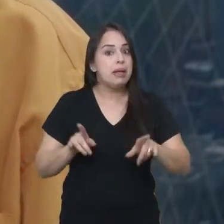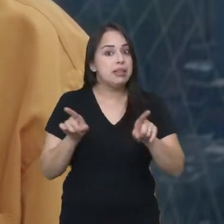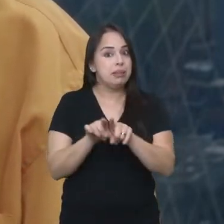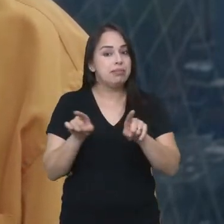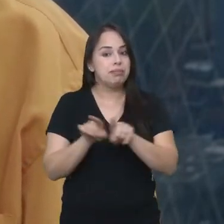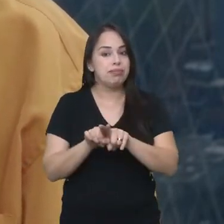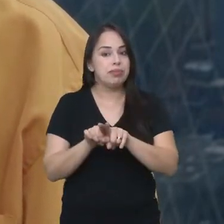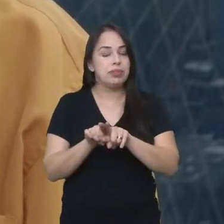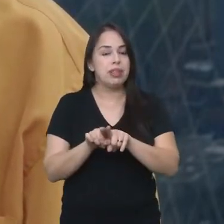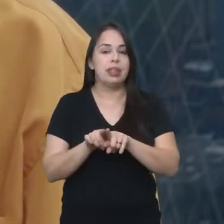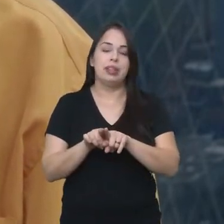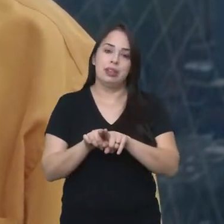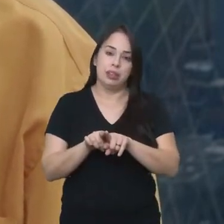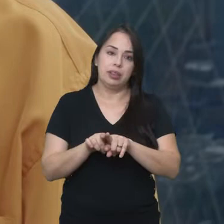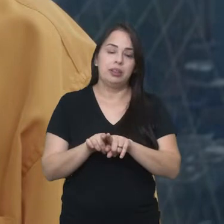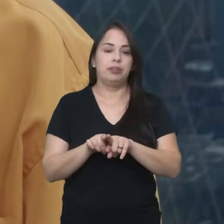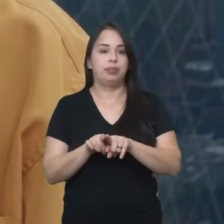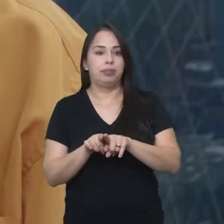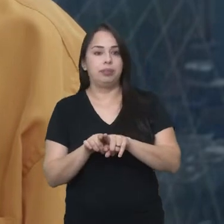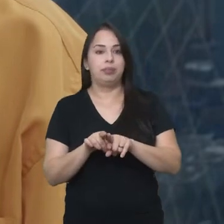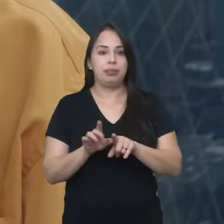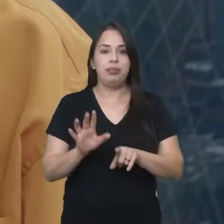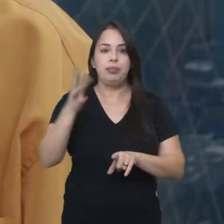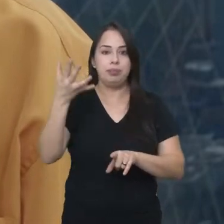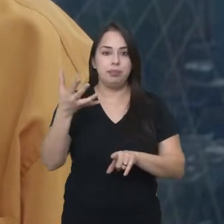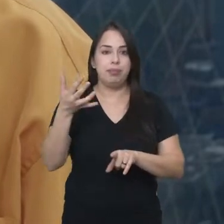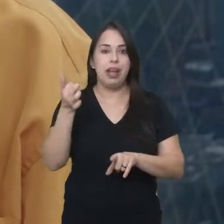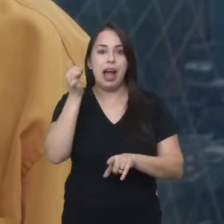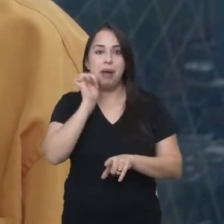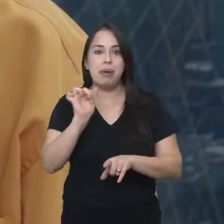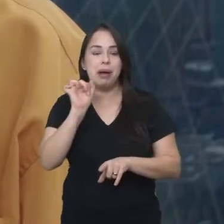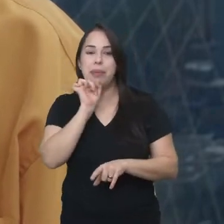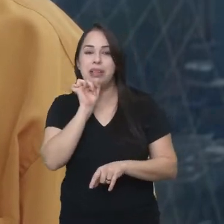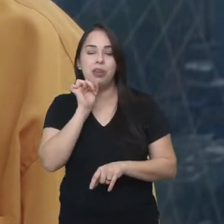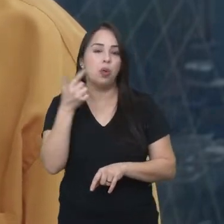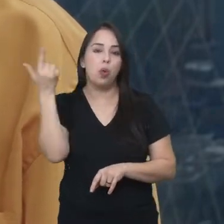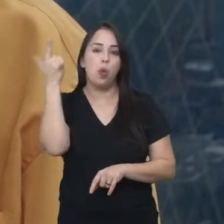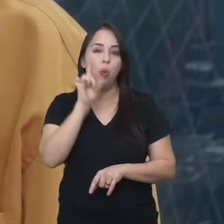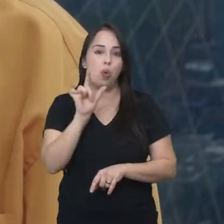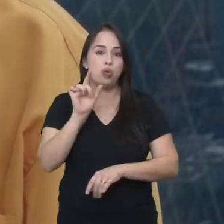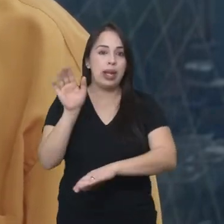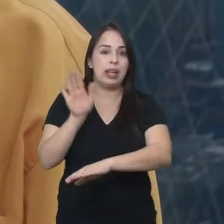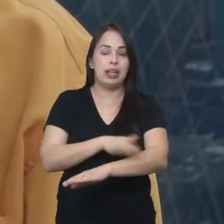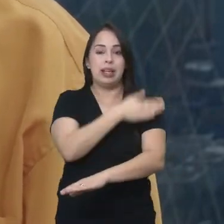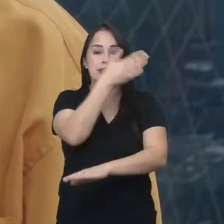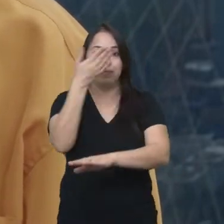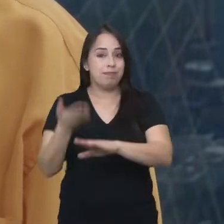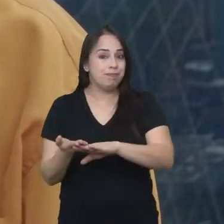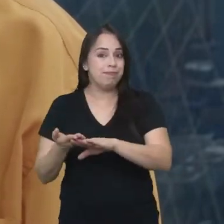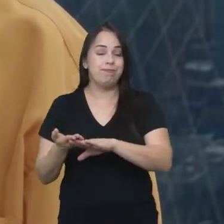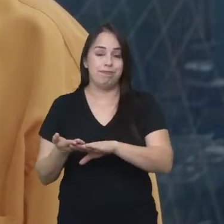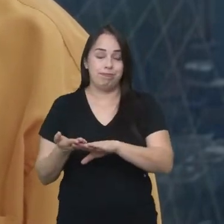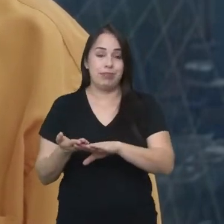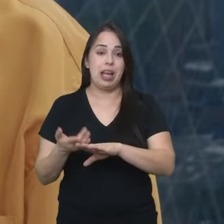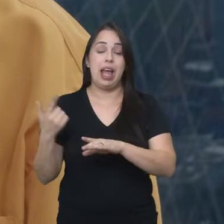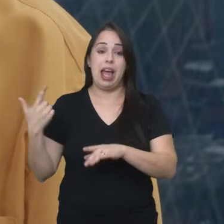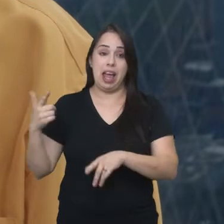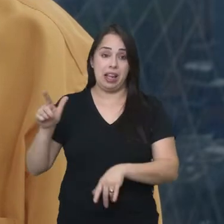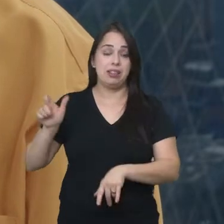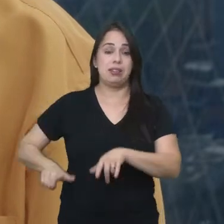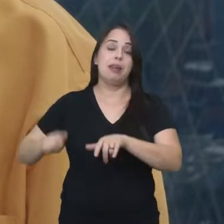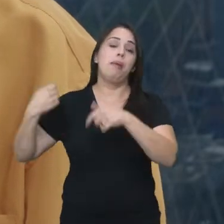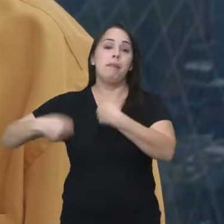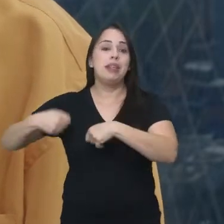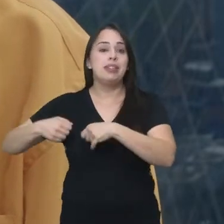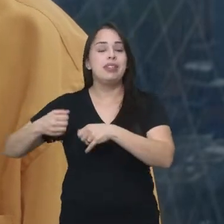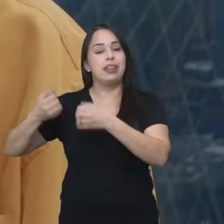também existem umas condições, né, algumas situações em que as mães não conseguem estar contempladas quando elas precisam trabalhar. Né? Porque hoje,